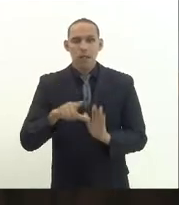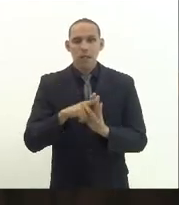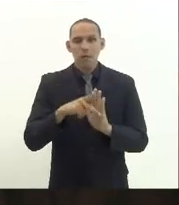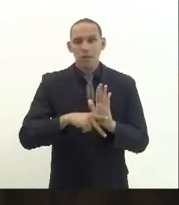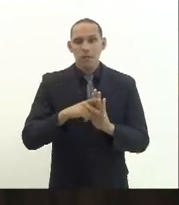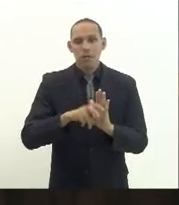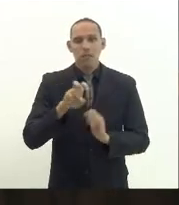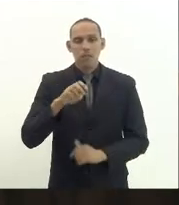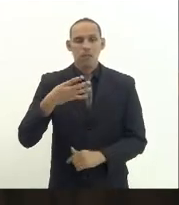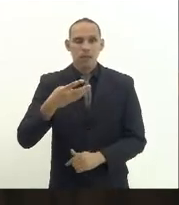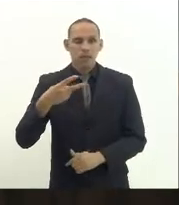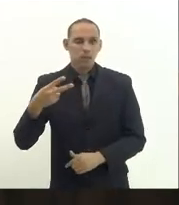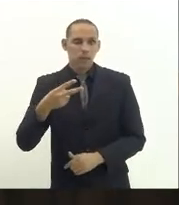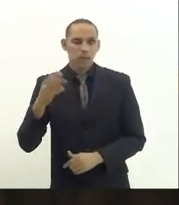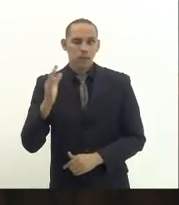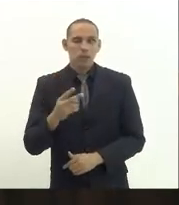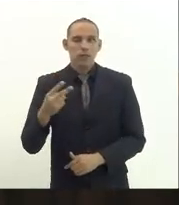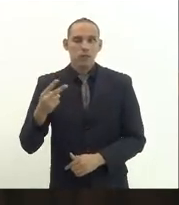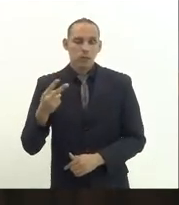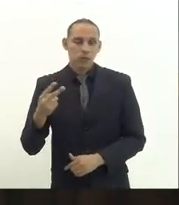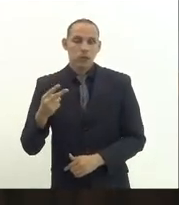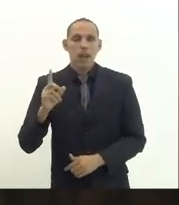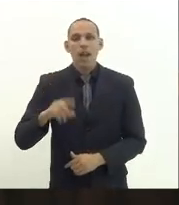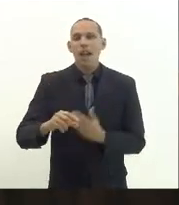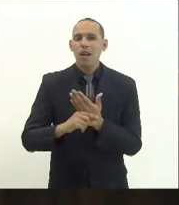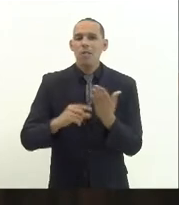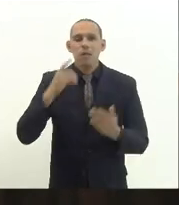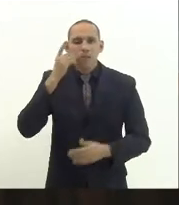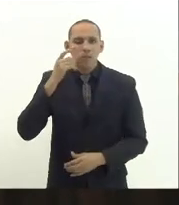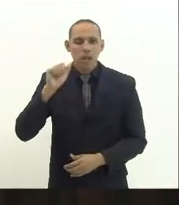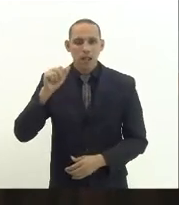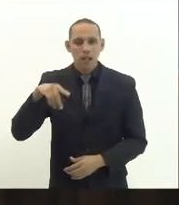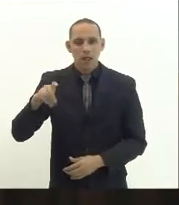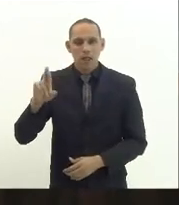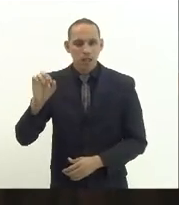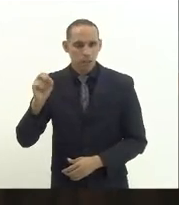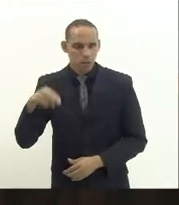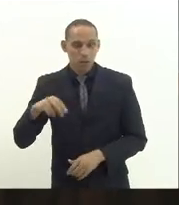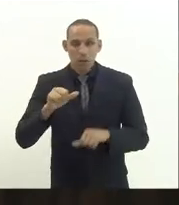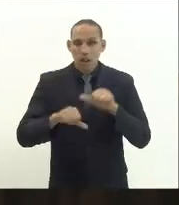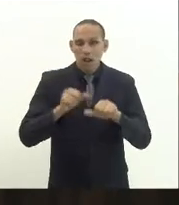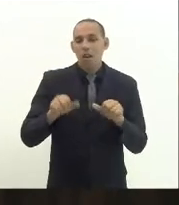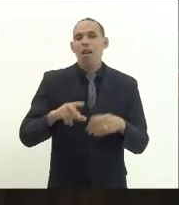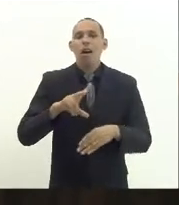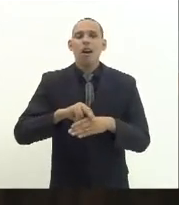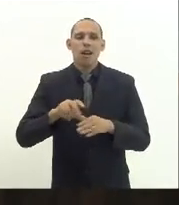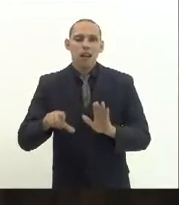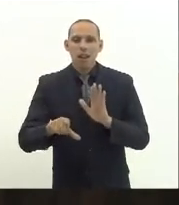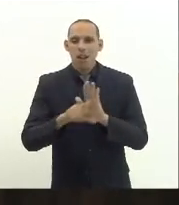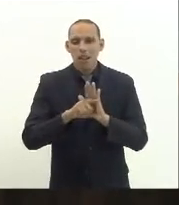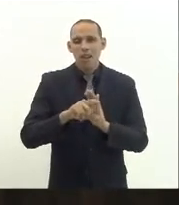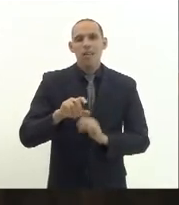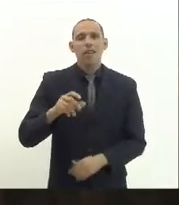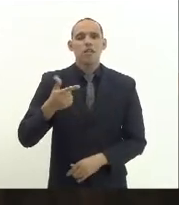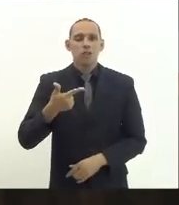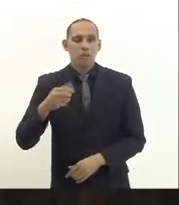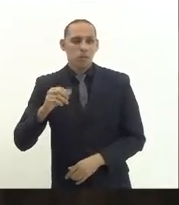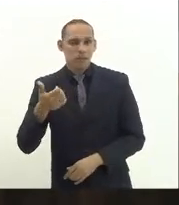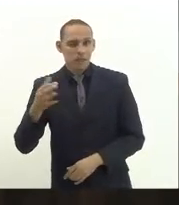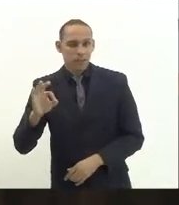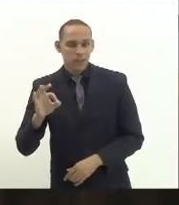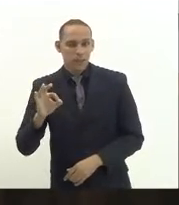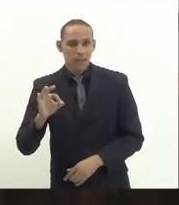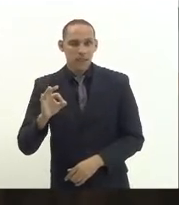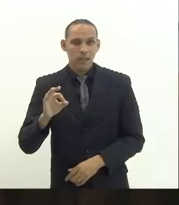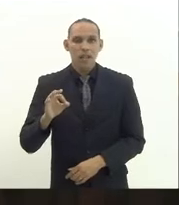5472 de 22 de autoria do deputado Anderson Morais que altera o anexo da lei 5.645 de 2010 e